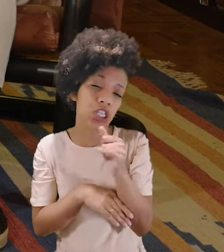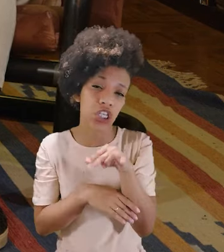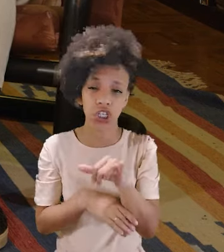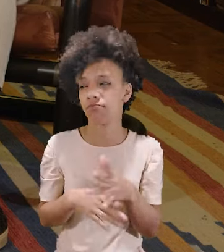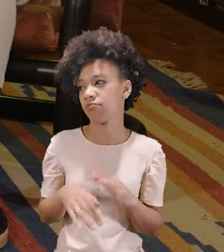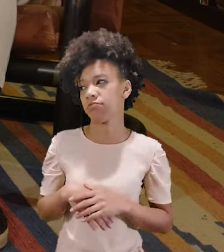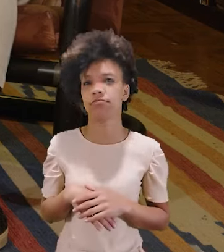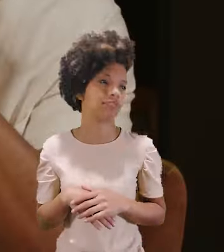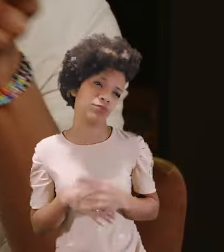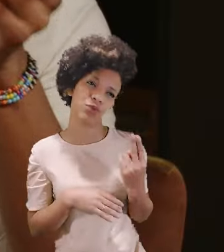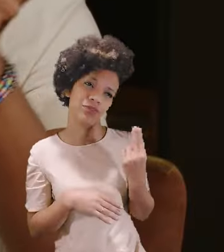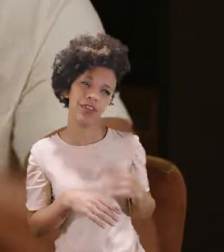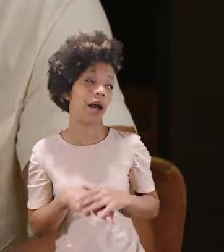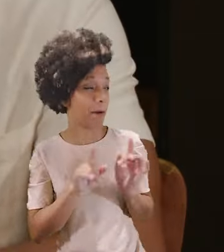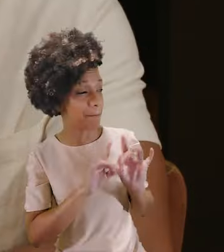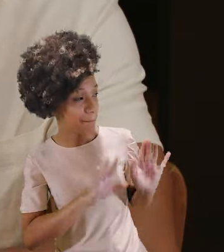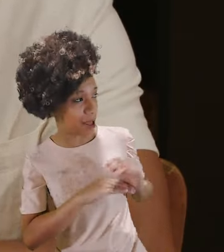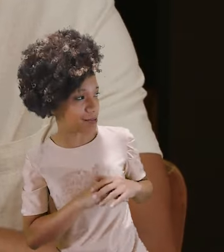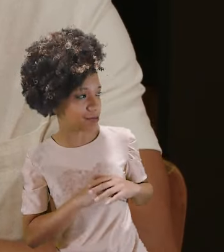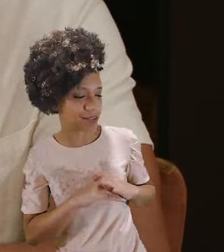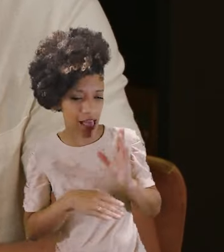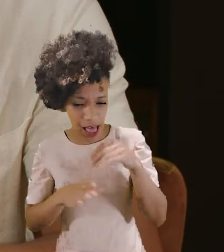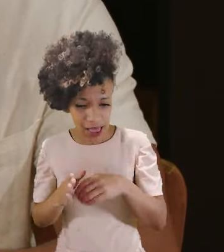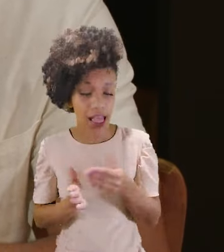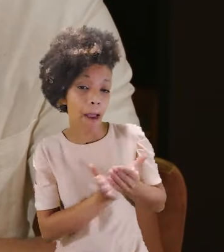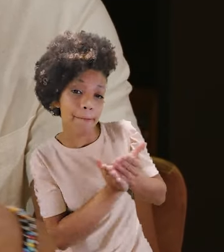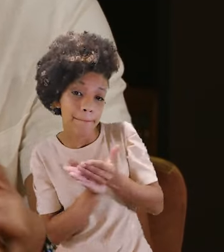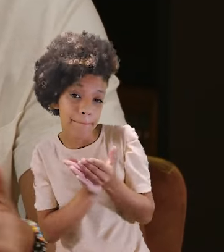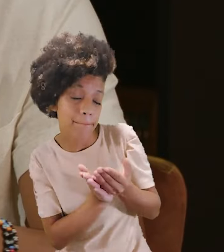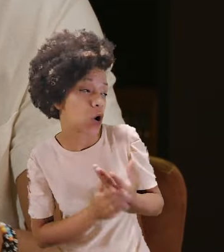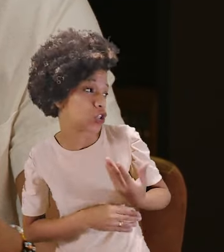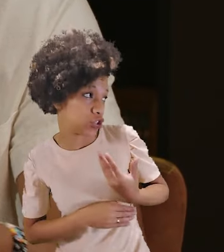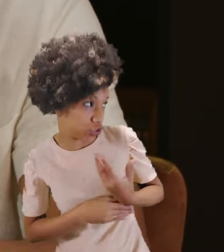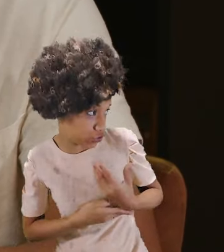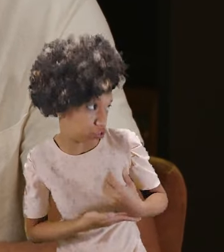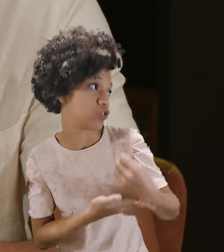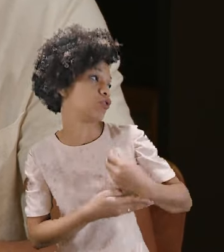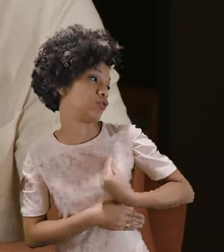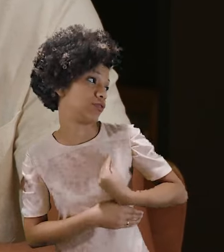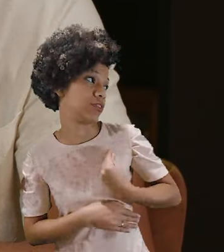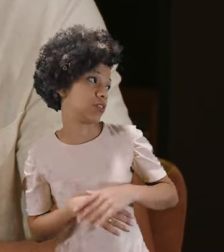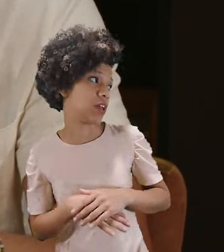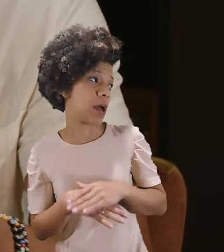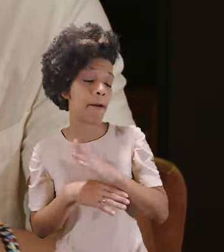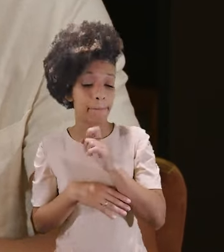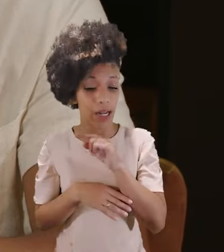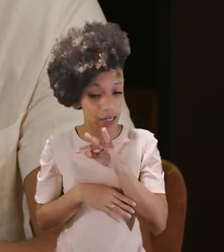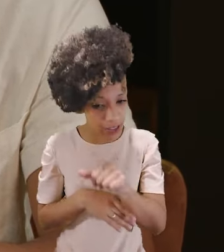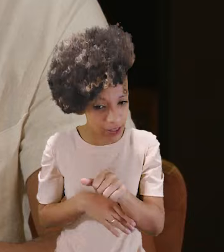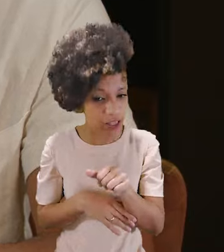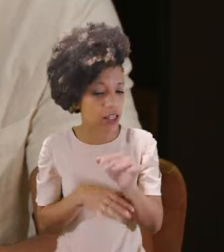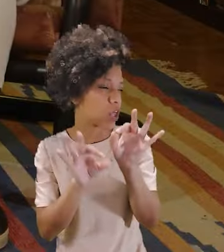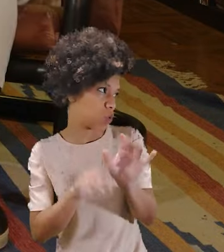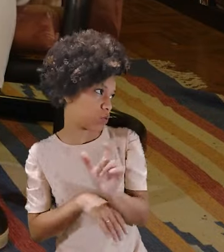usando pode levar de navio não mas o mais da embarcação sobrevivência lá nessa bares que o nome correto você tem